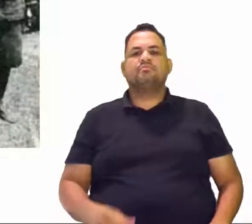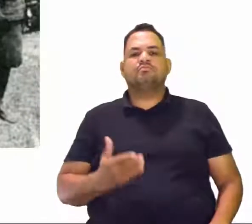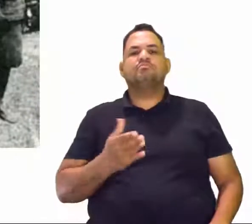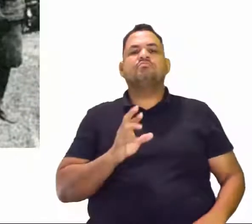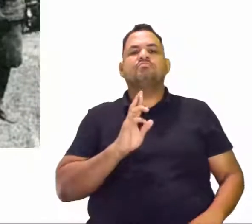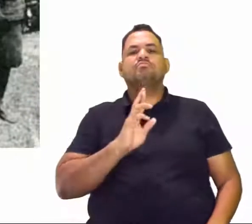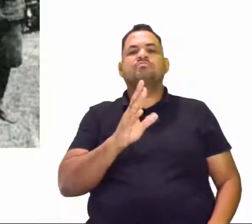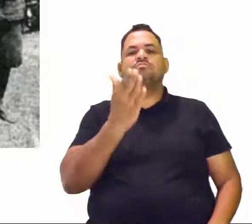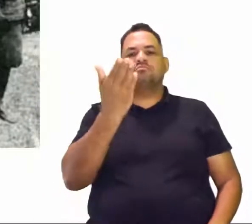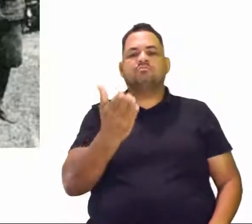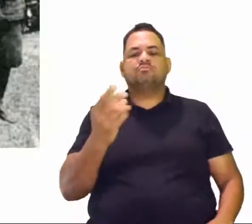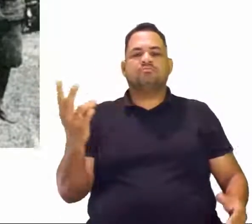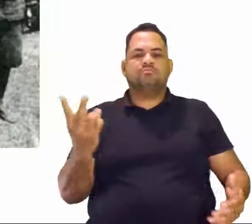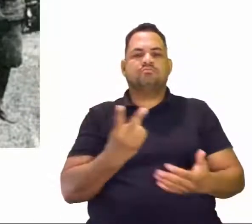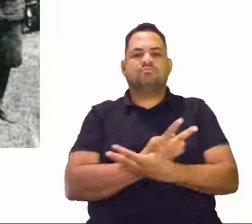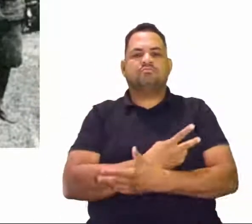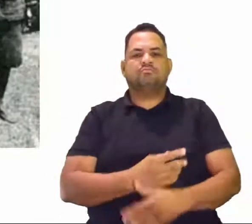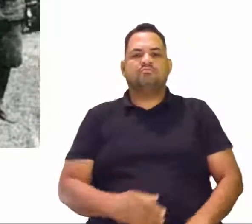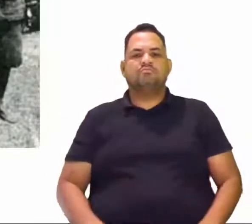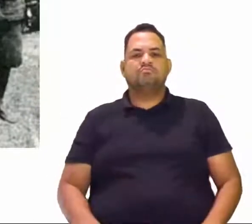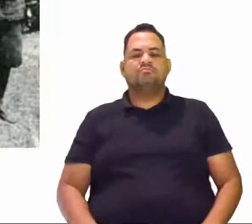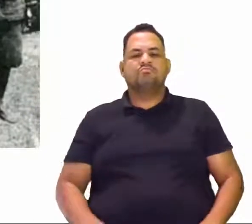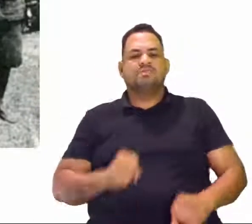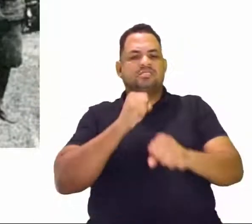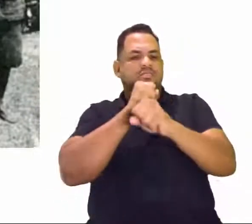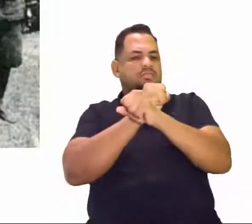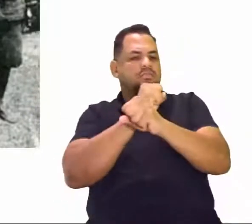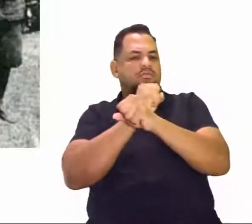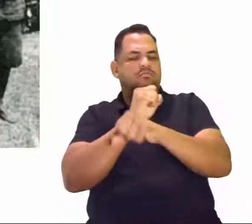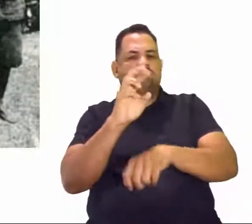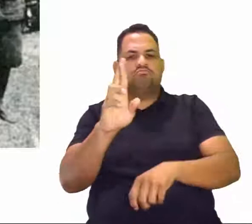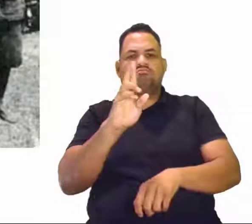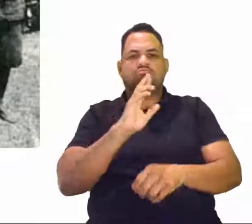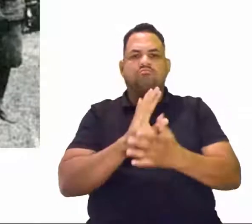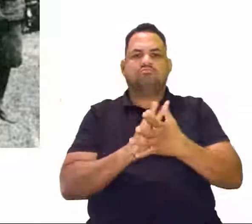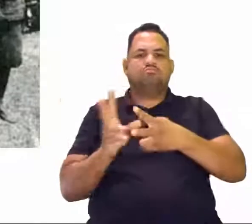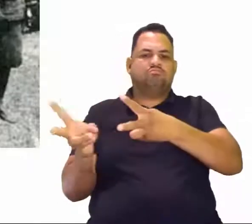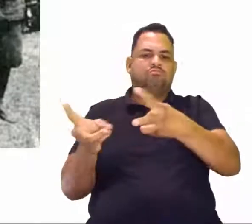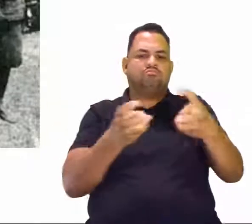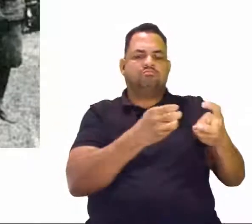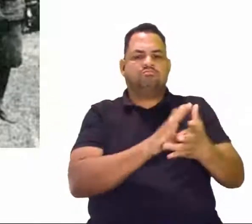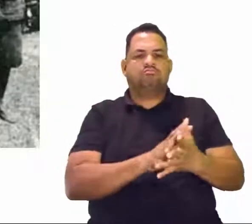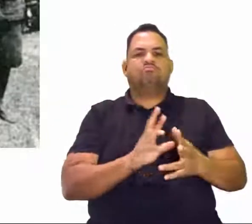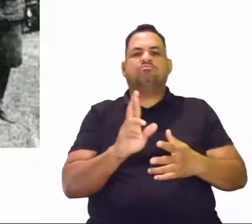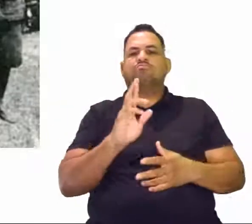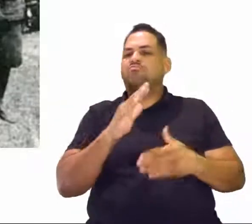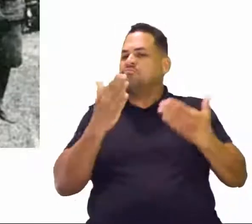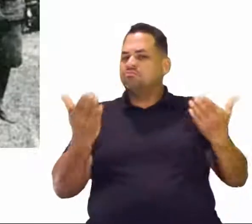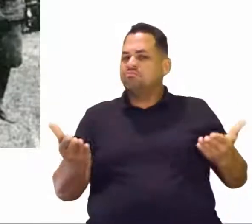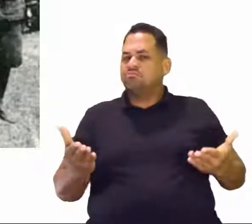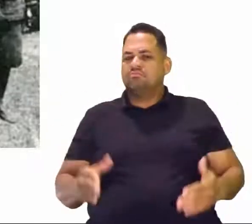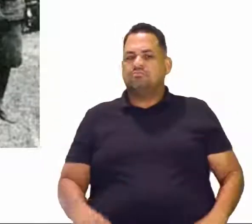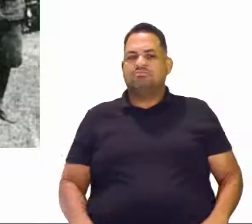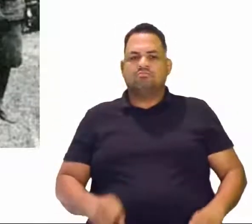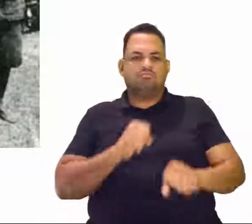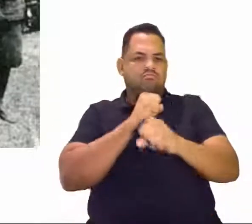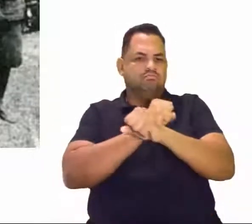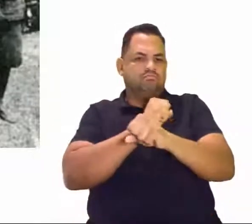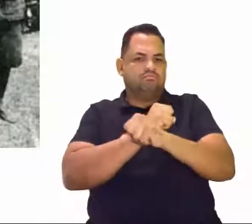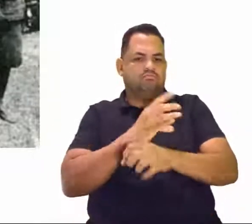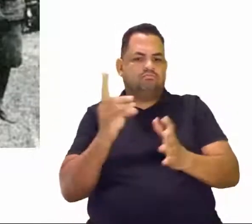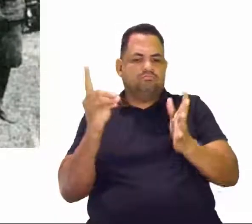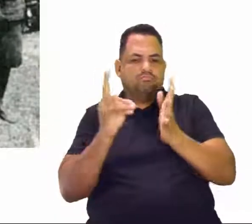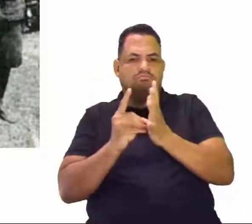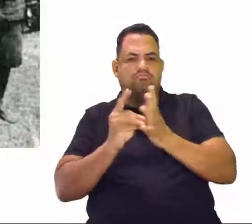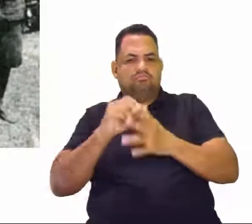Esse foi o resultado né a a escravidão é o resultado a exploração O resultado é escravização